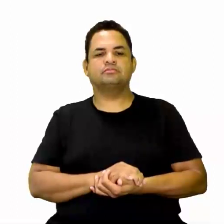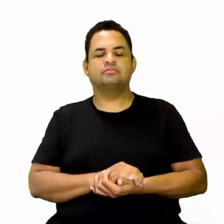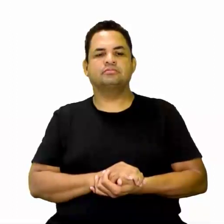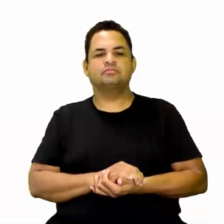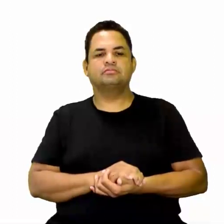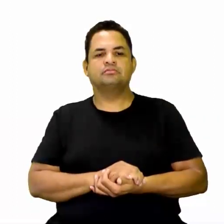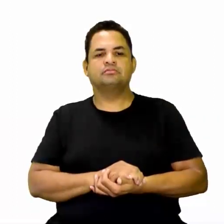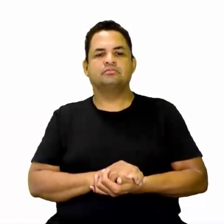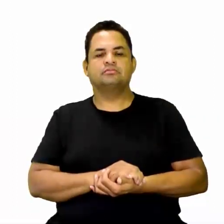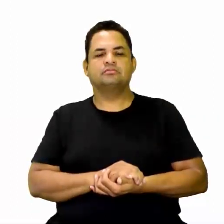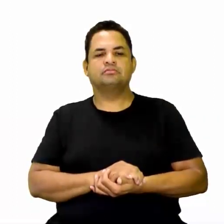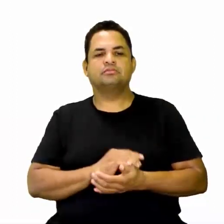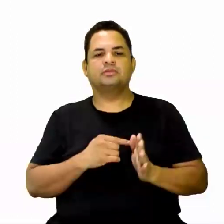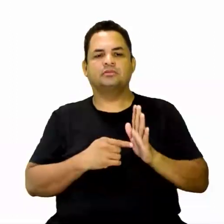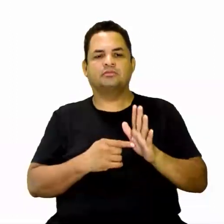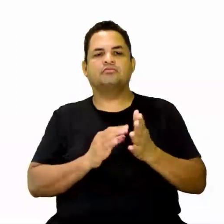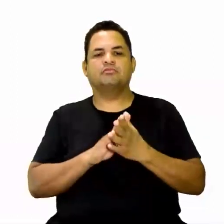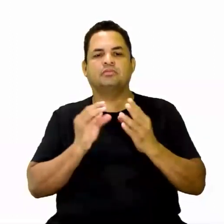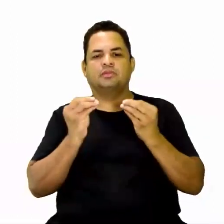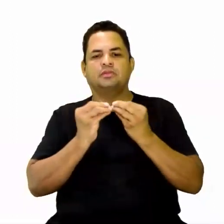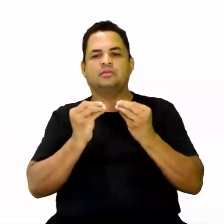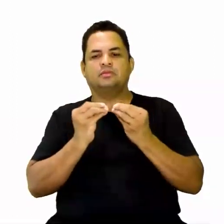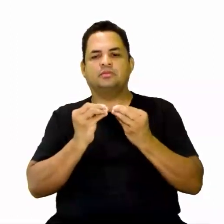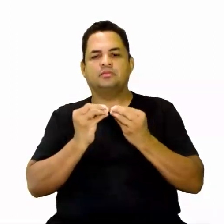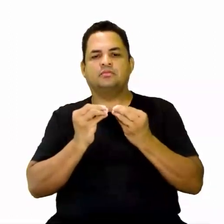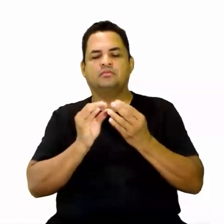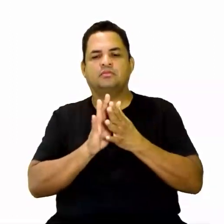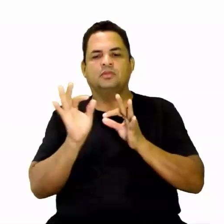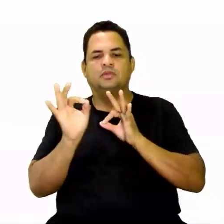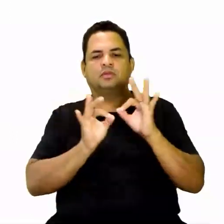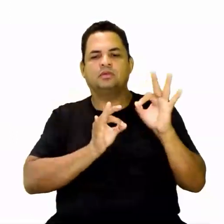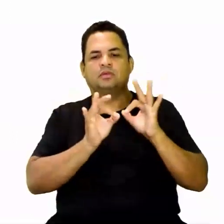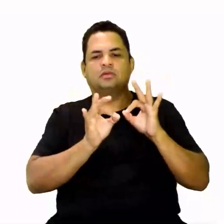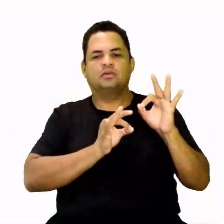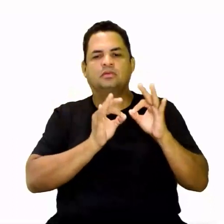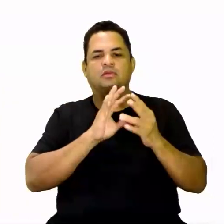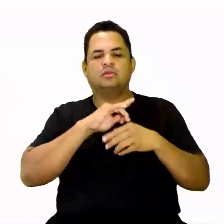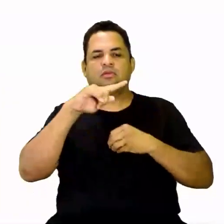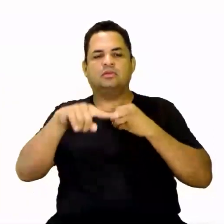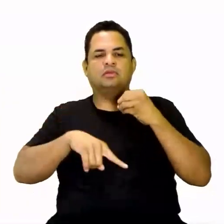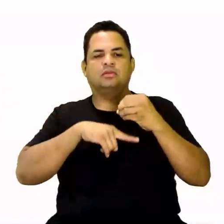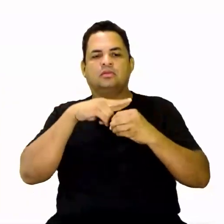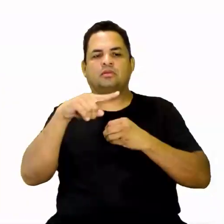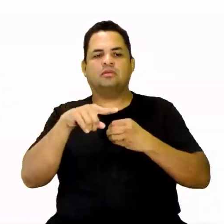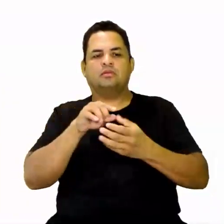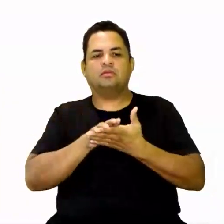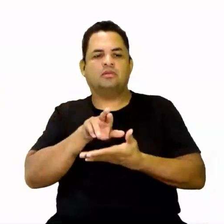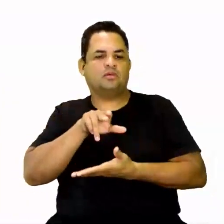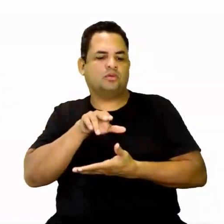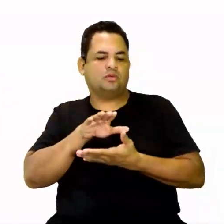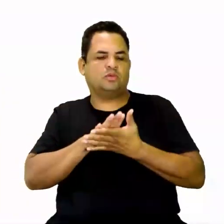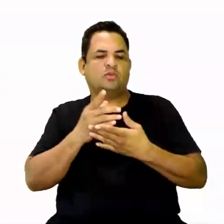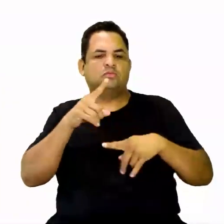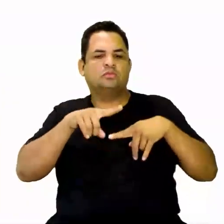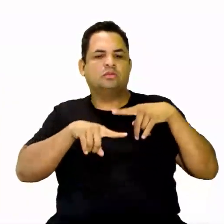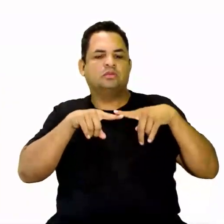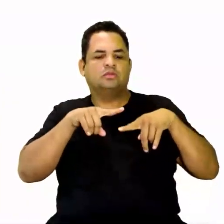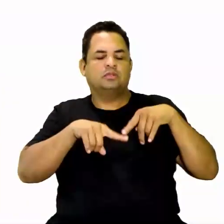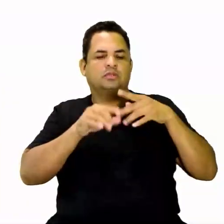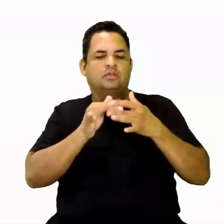representadas por moléculas formadas por átomos de um mesmo elemento químico. Por